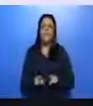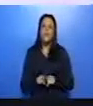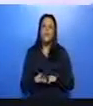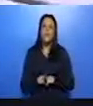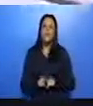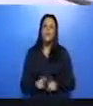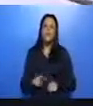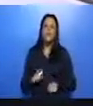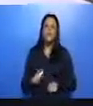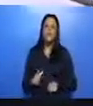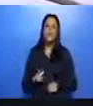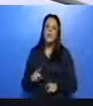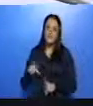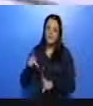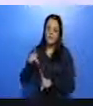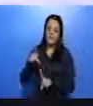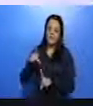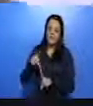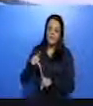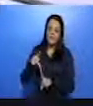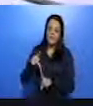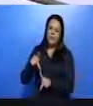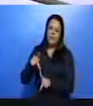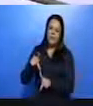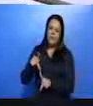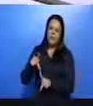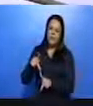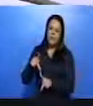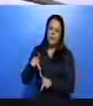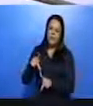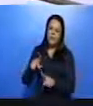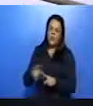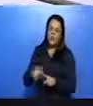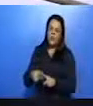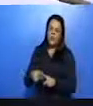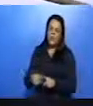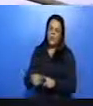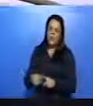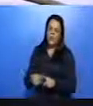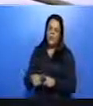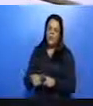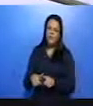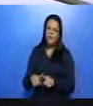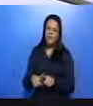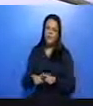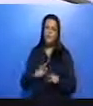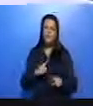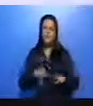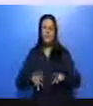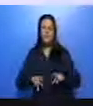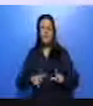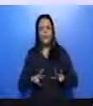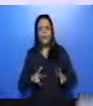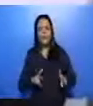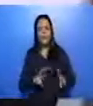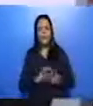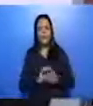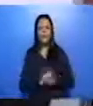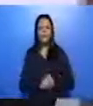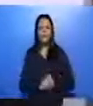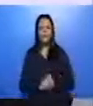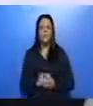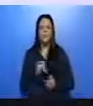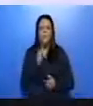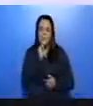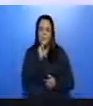Porque a objetiva indireta também tem preposição. Mas agora nós vamos entender a diferença. Olha o exemplo.